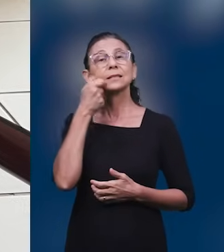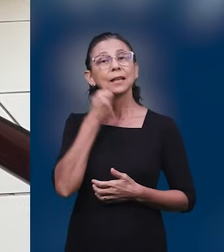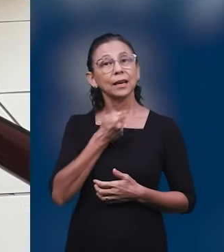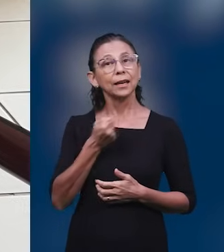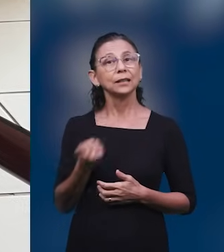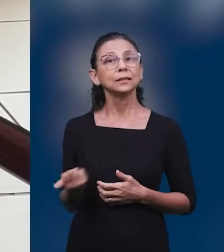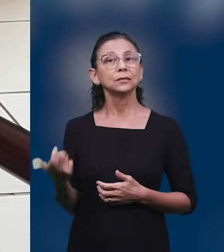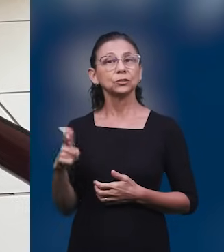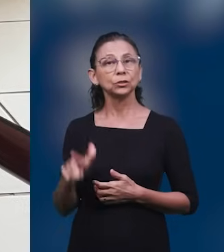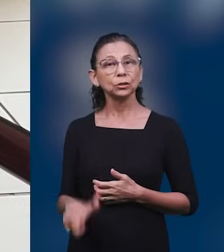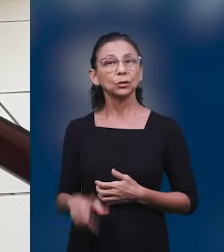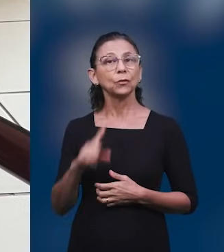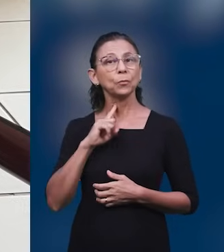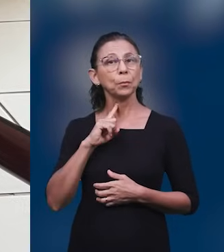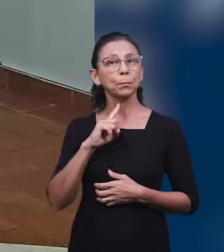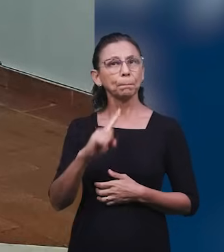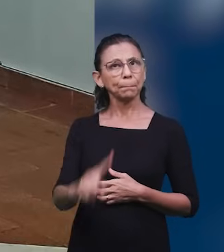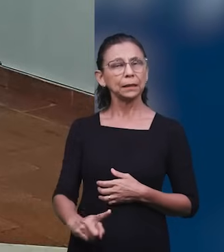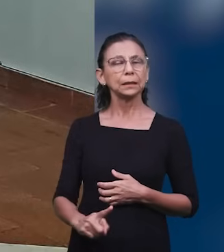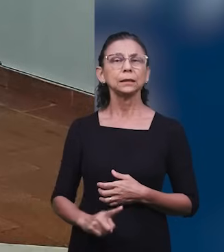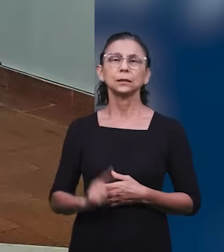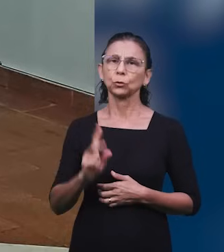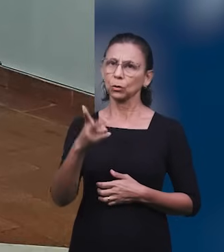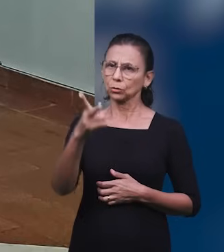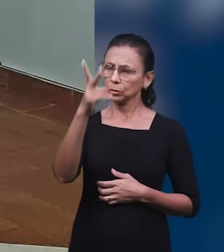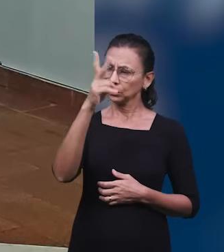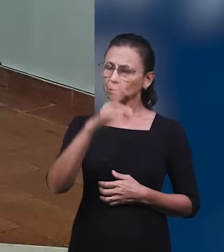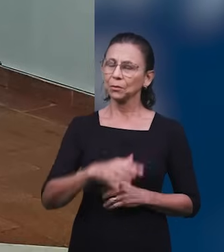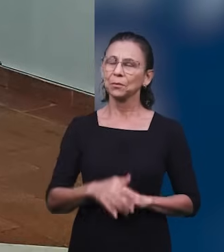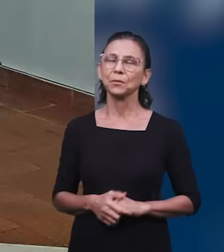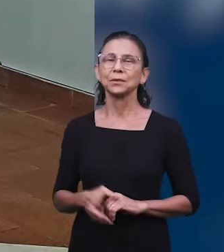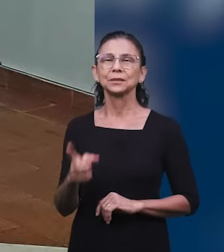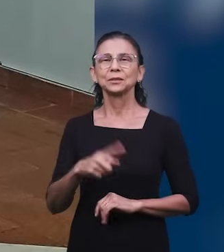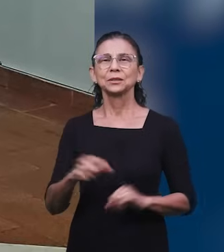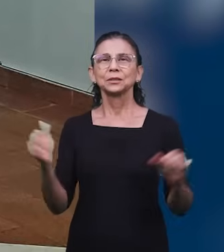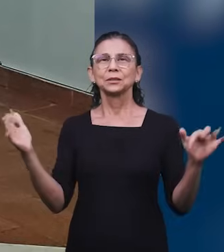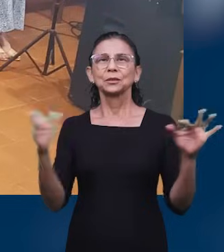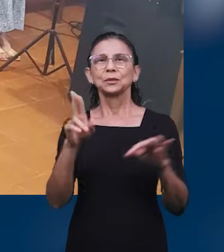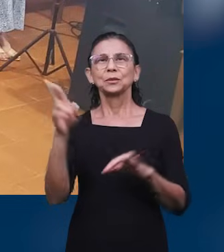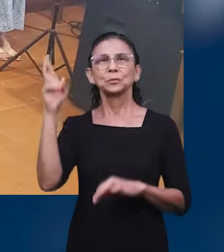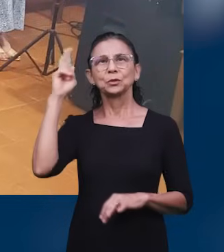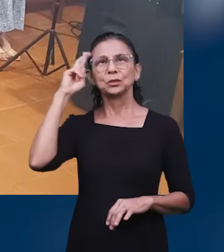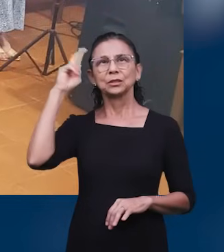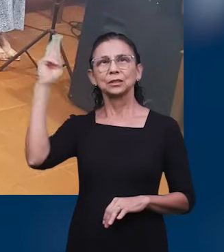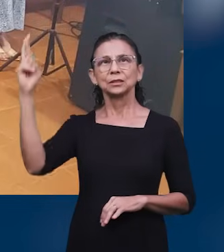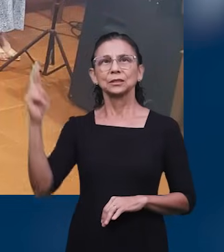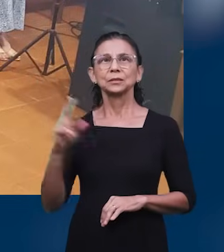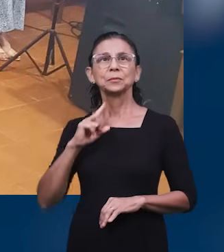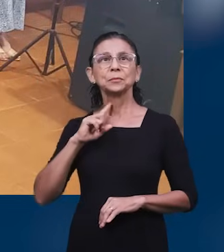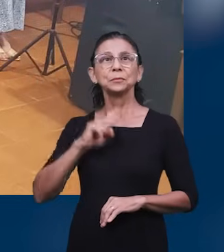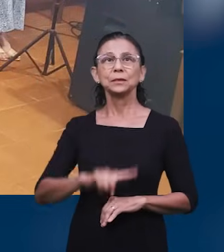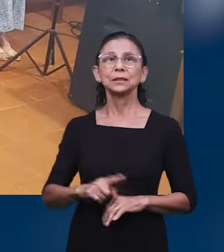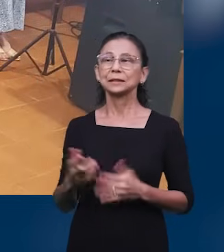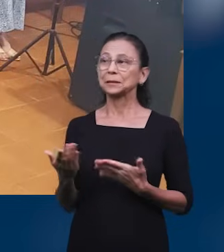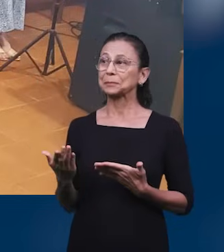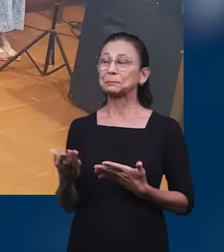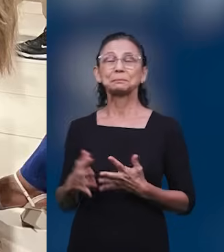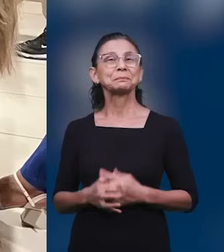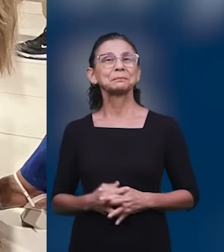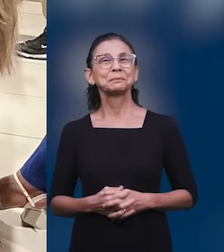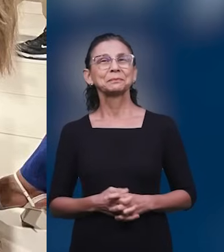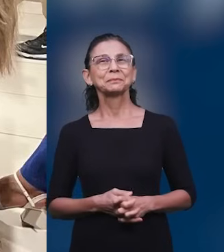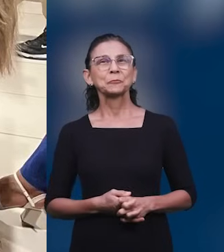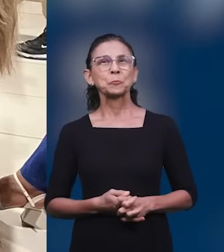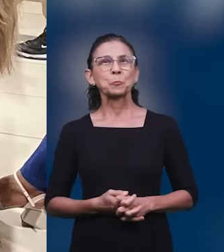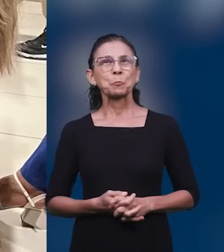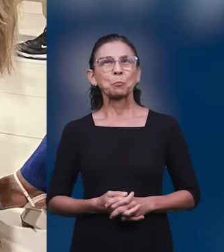Datas, em Montes Claros, Minas Gerais. Tem mais ceia, os irmãos glorificando e adorando o Senhor na Igreja de Itaú de Minas, em Minas Gerais.